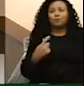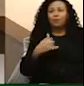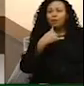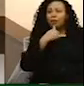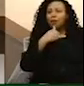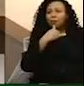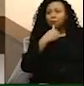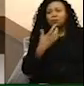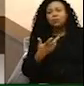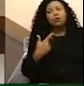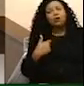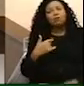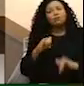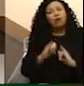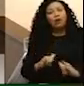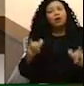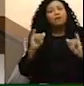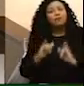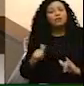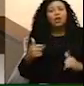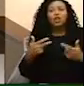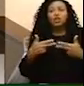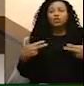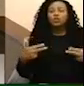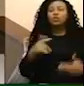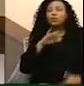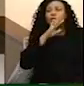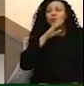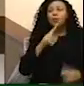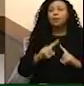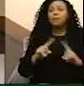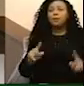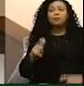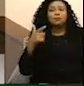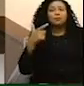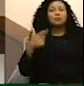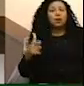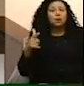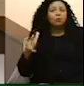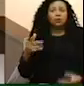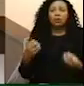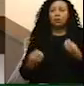Lamento ter que ser o portador de más notícias, mas não há como